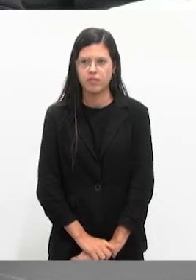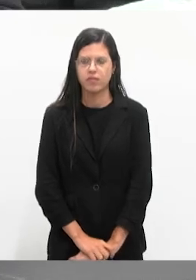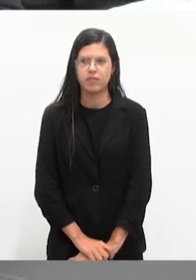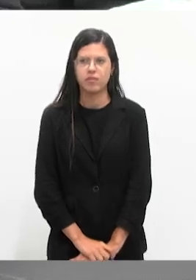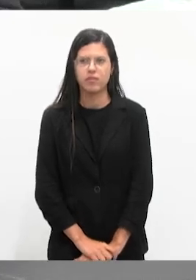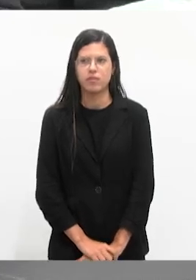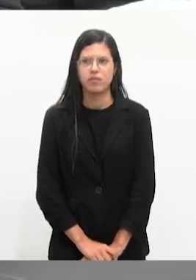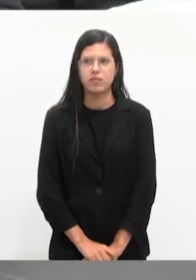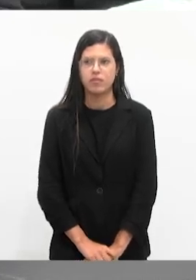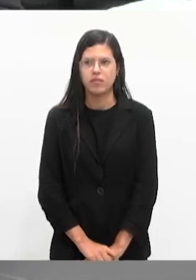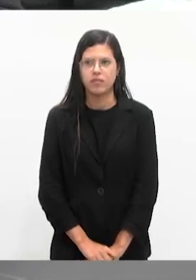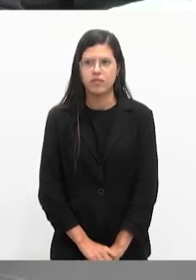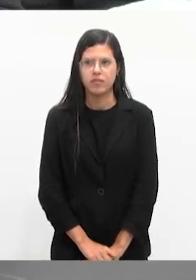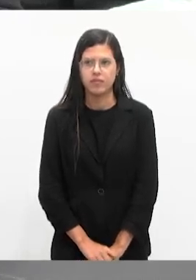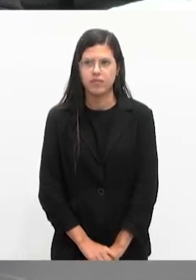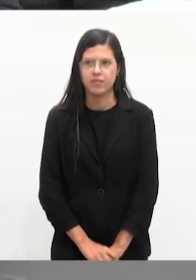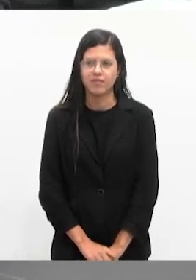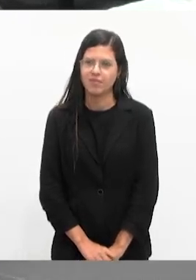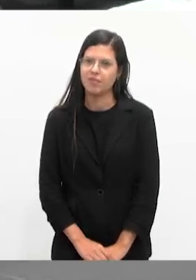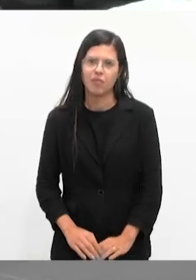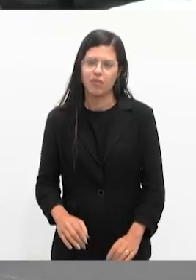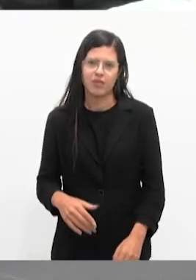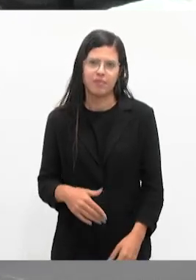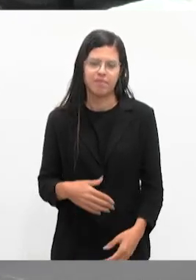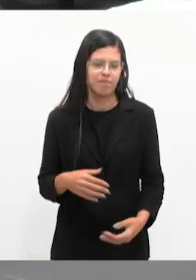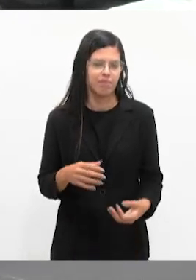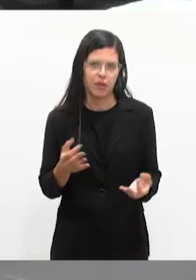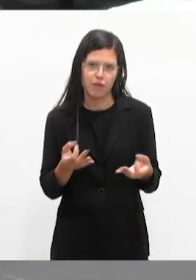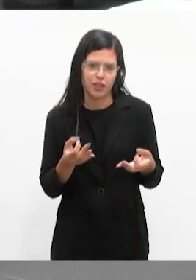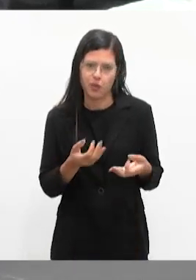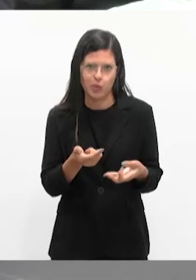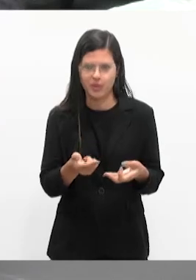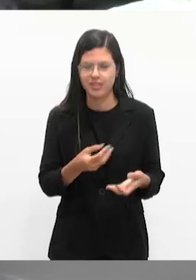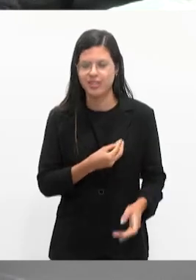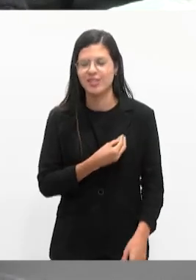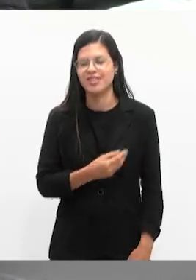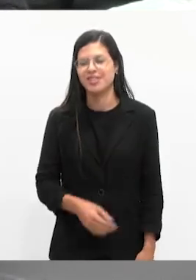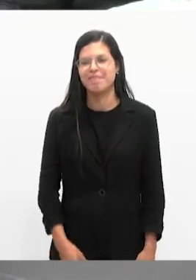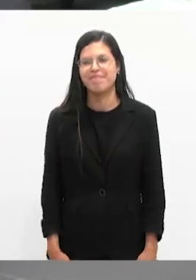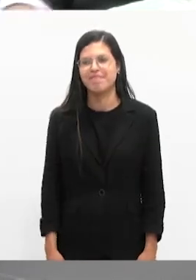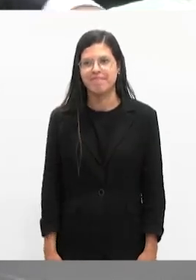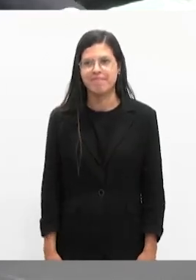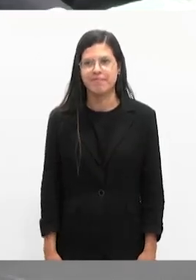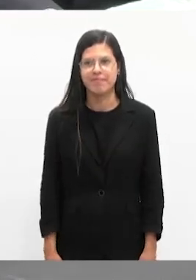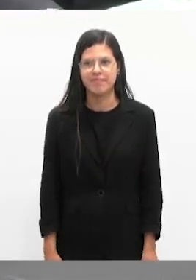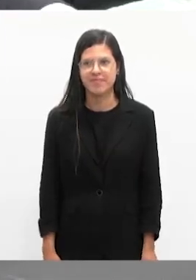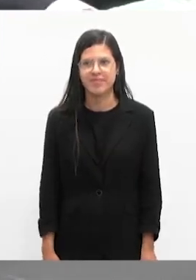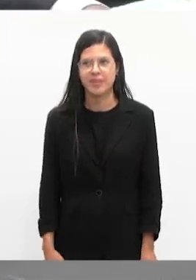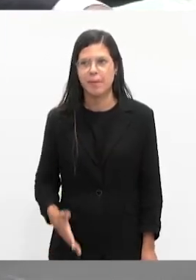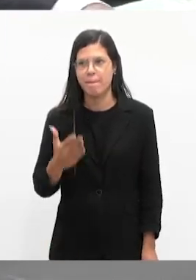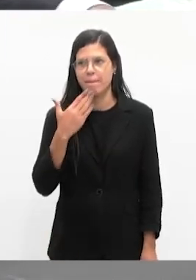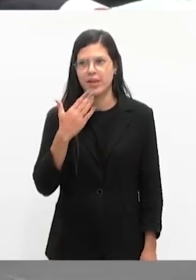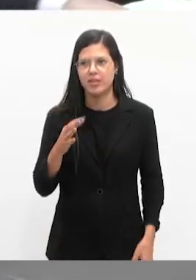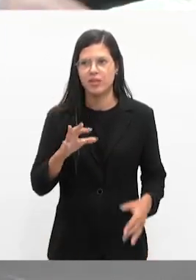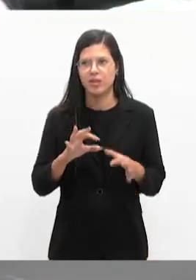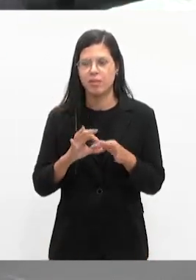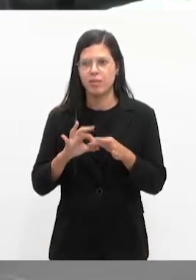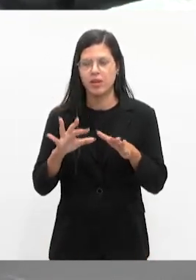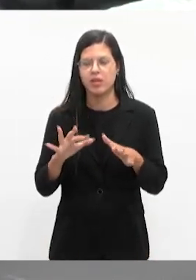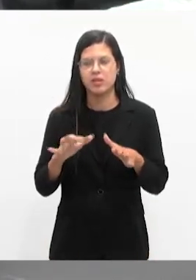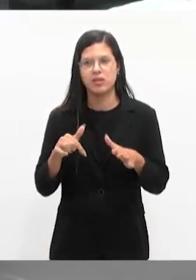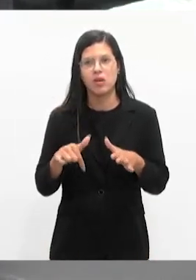Fazer o quê? Ninguém é perfeito nessa casa, viu? Muito bem. Peço também autorização, então, ao